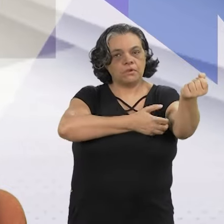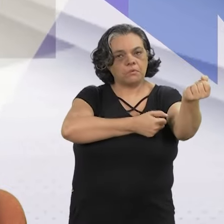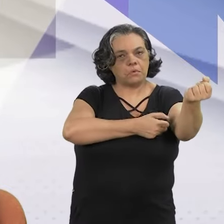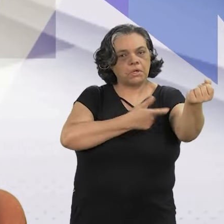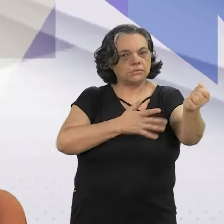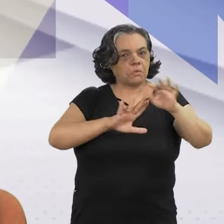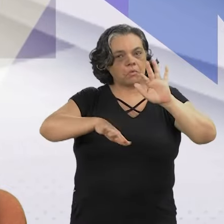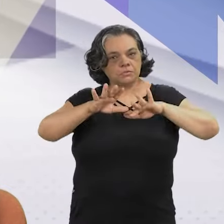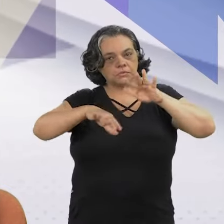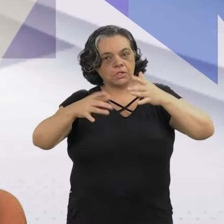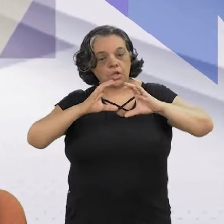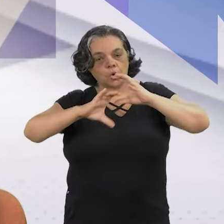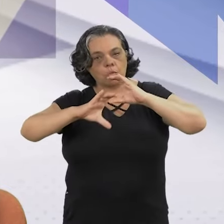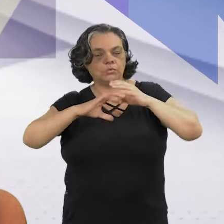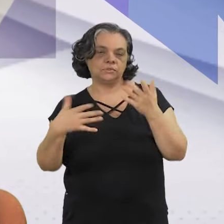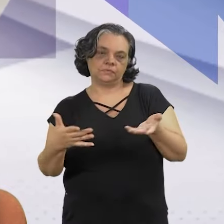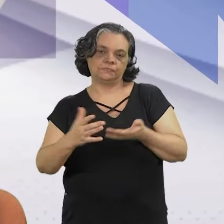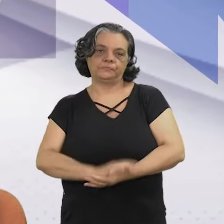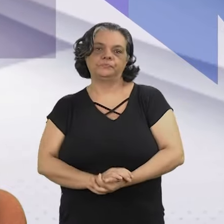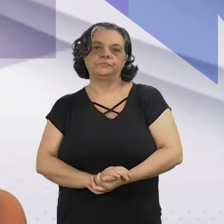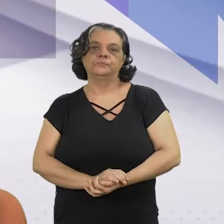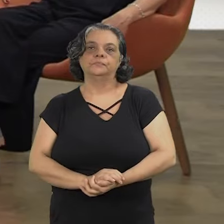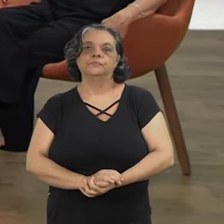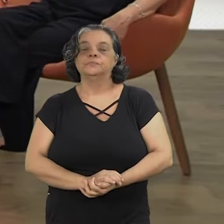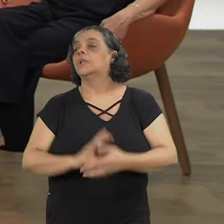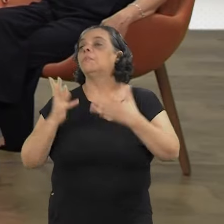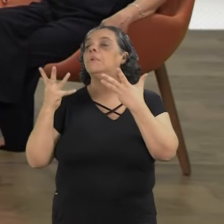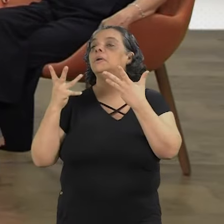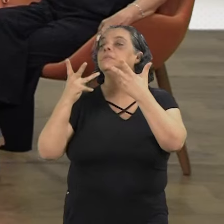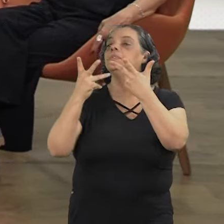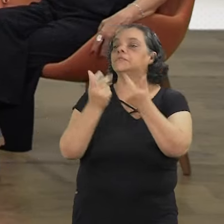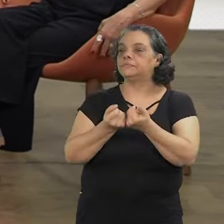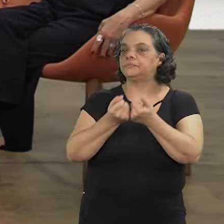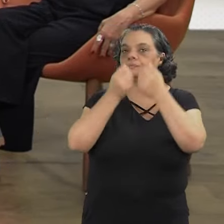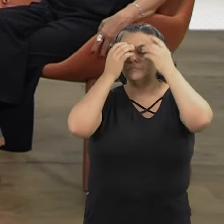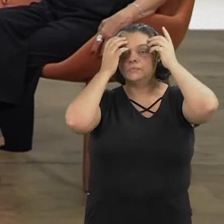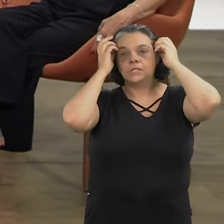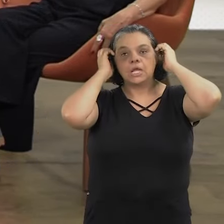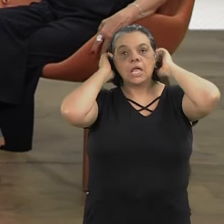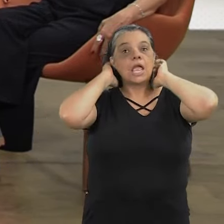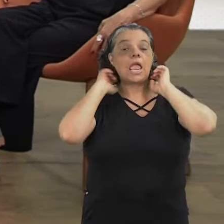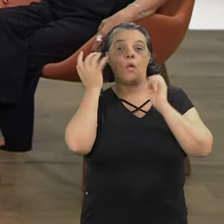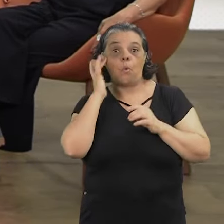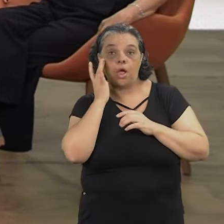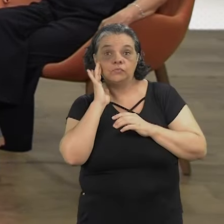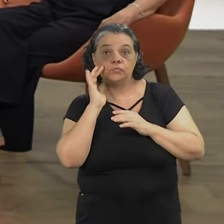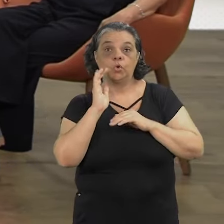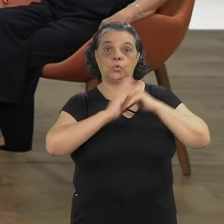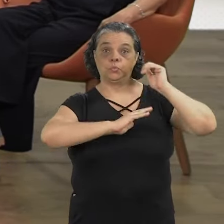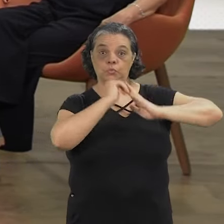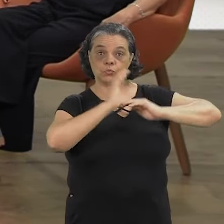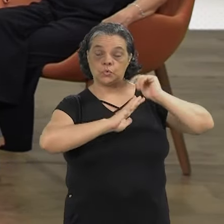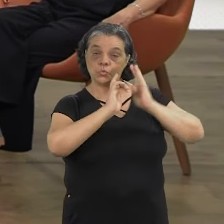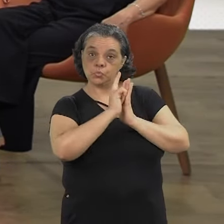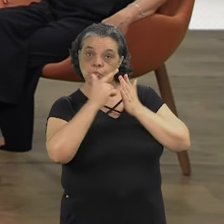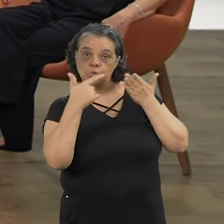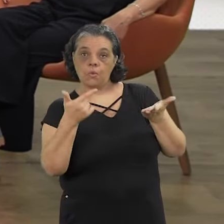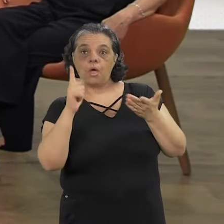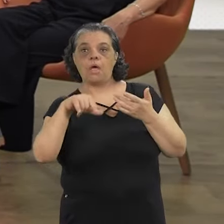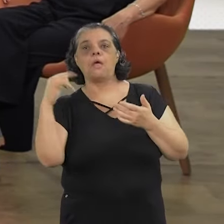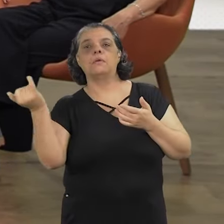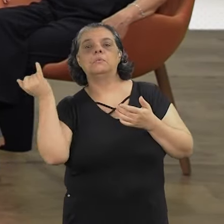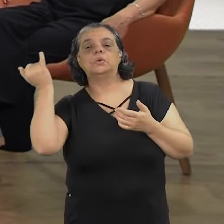pressão ali a gente tá comunicando de todo jeito Maravilha e eu acho que o jornalismo ele tem um lugar muito